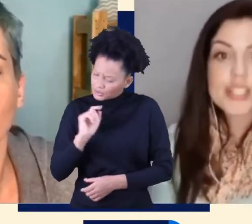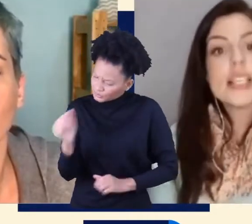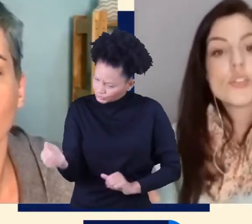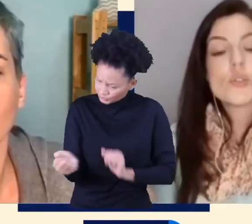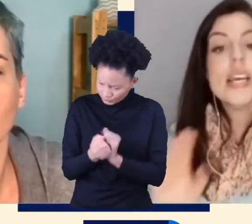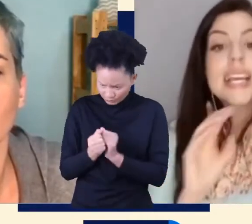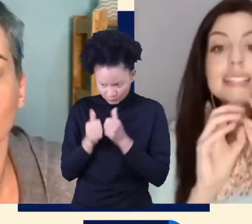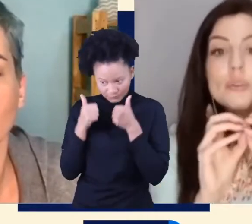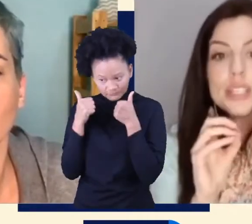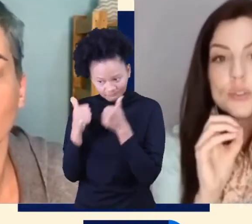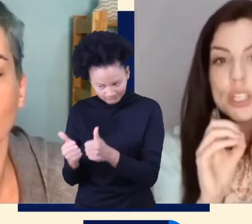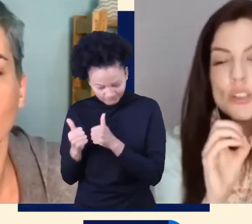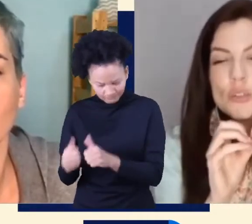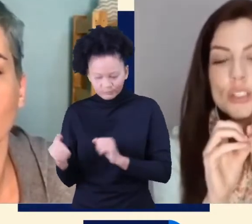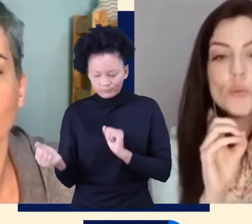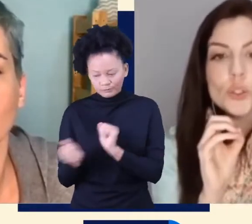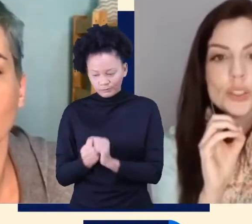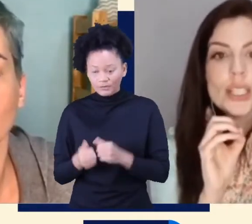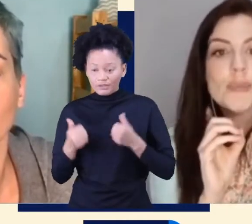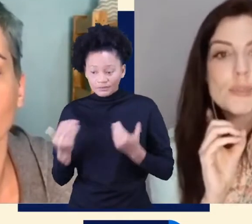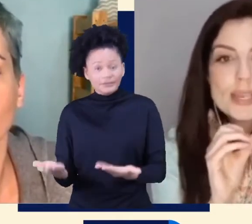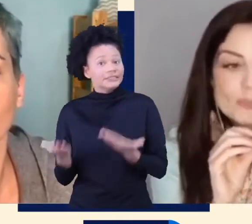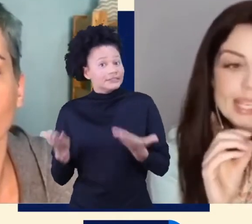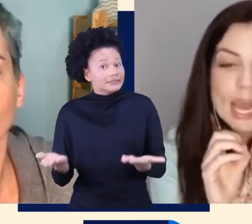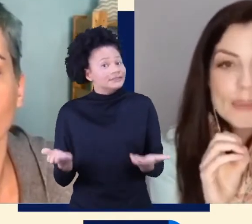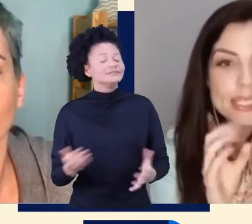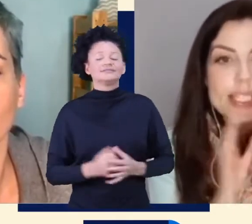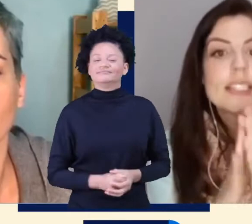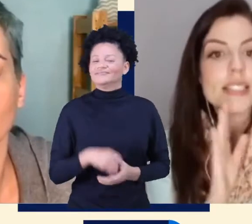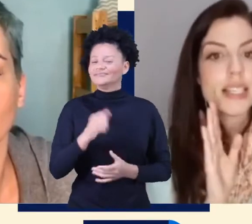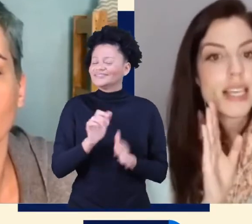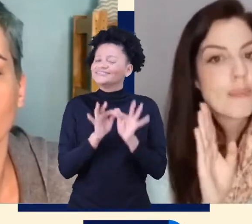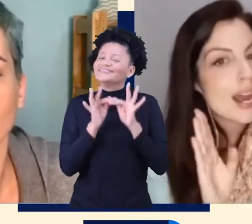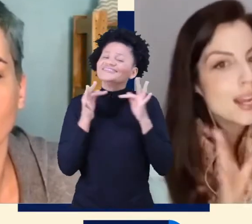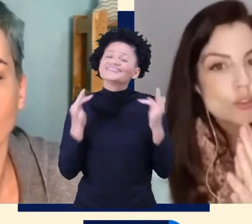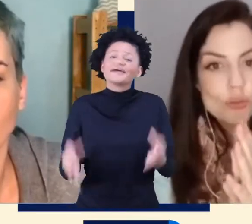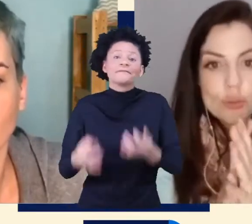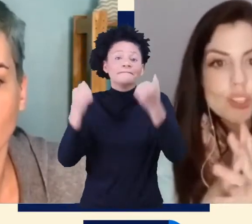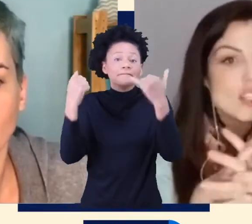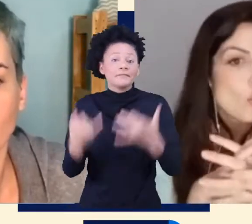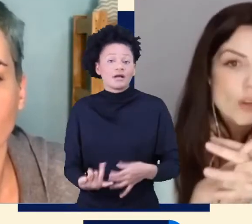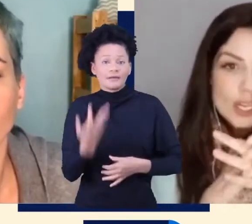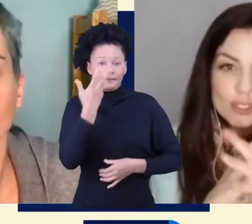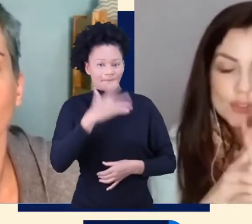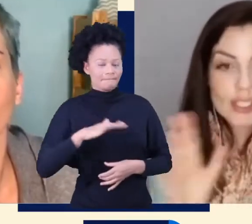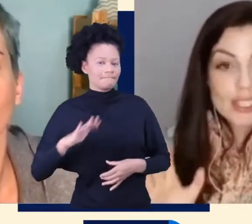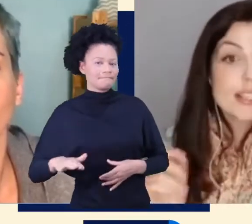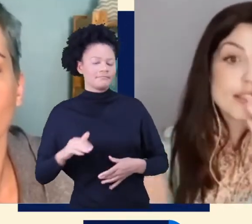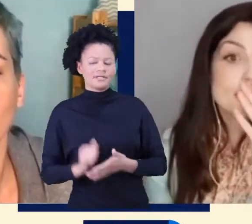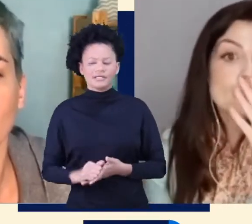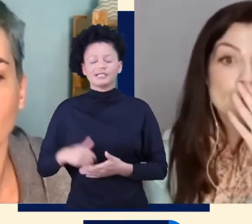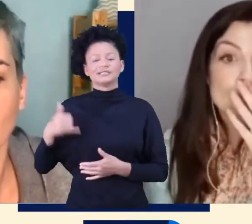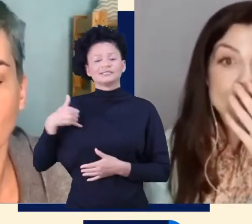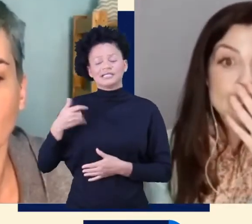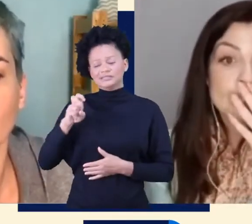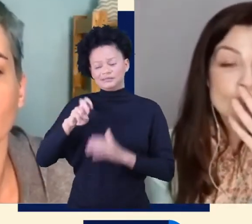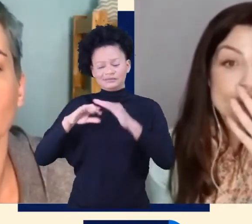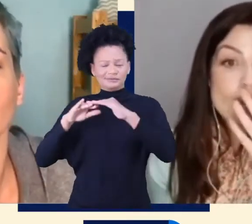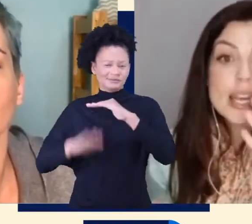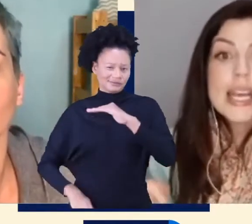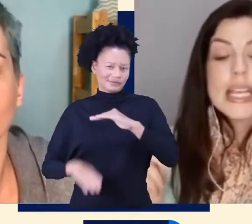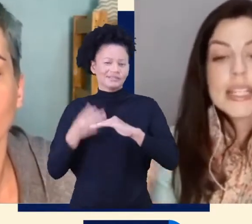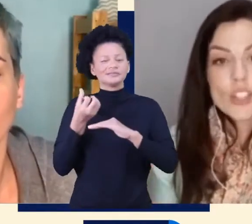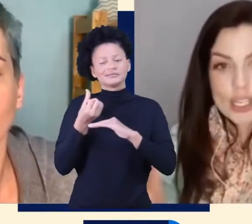Vamos fazer isso. Então, isso, gente, é um jeito muito simples para explicar para a criança ali abaixo dos 5 anos, até 6 anos você pode falar